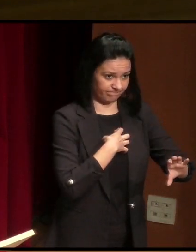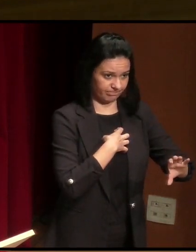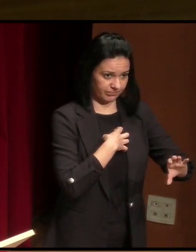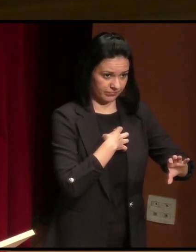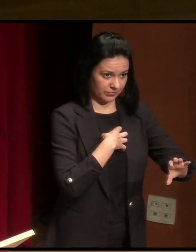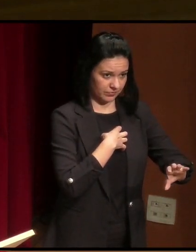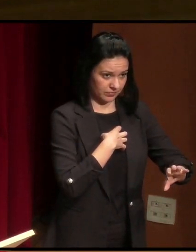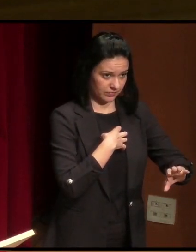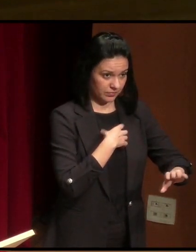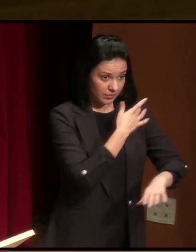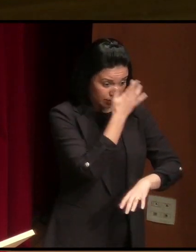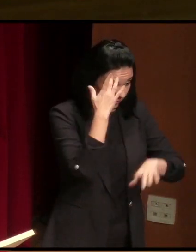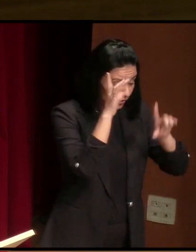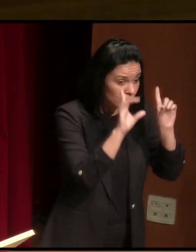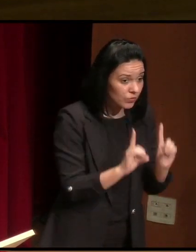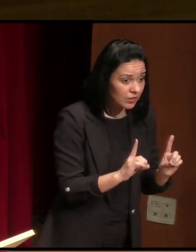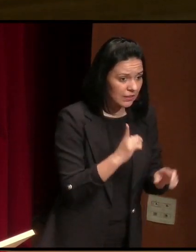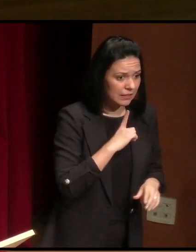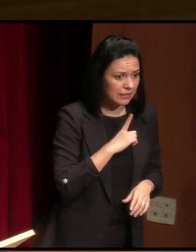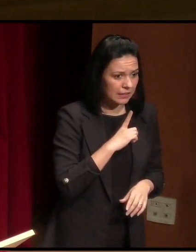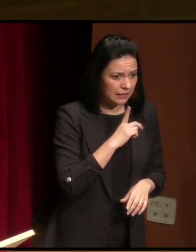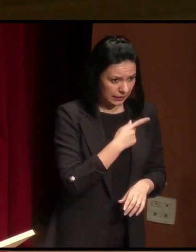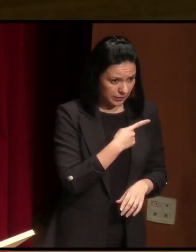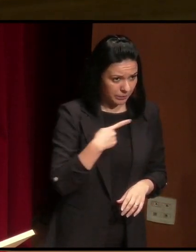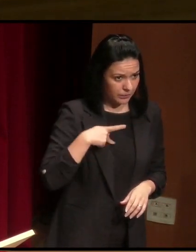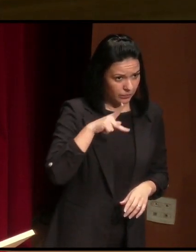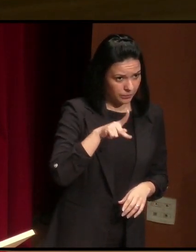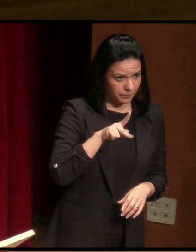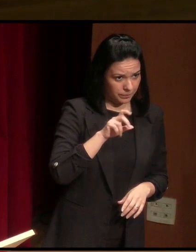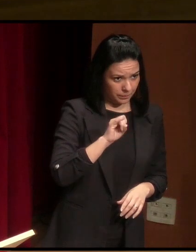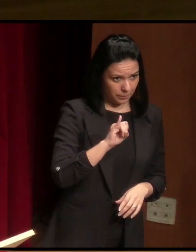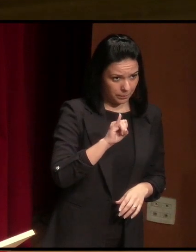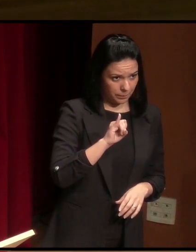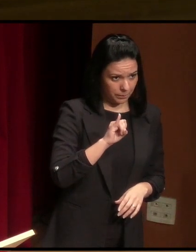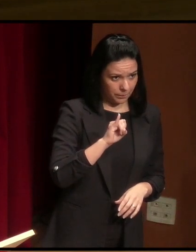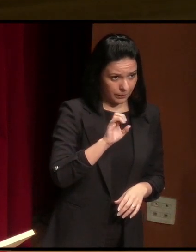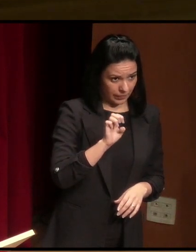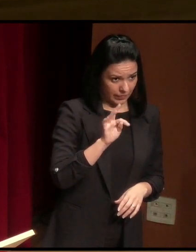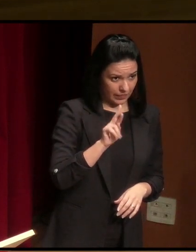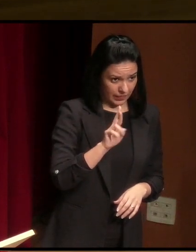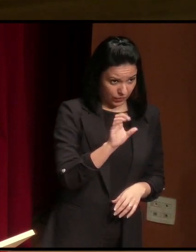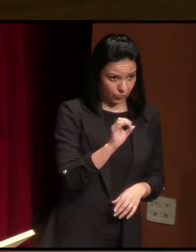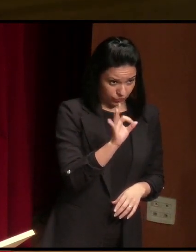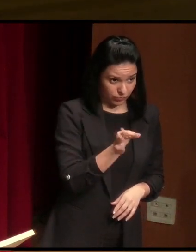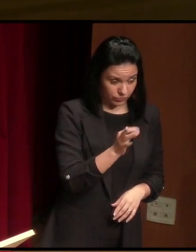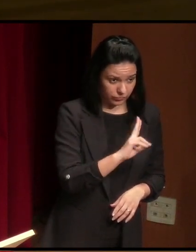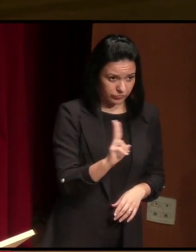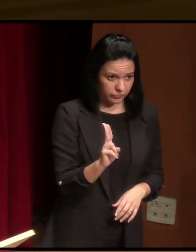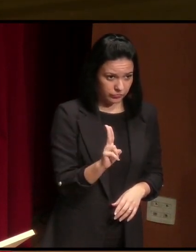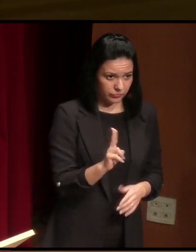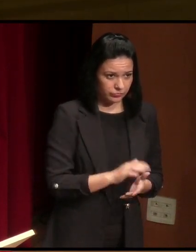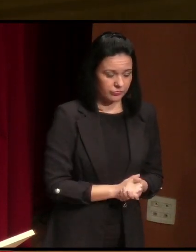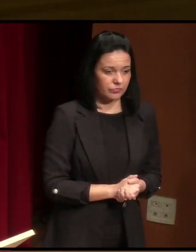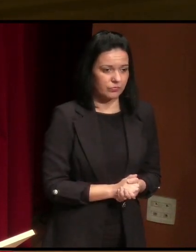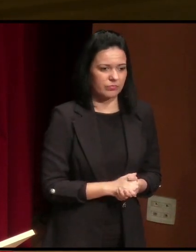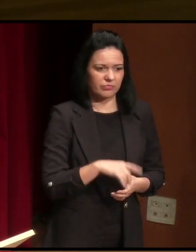que o pastor Prieto, é isso? Acertei o nome dele, gente? Prieto, isso. Ele estava com um monte de PowerPoint